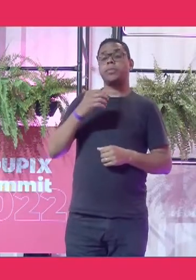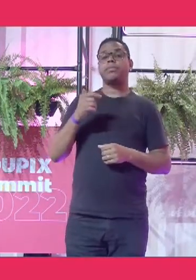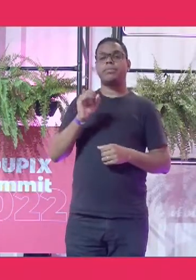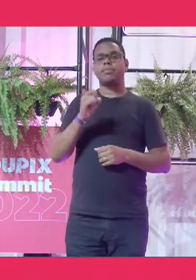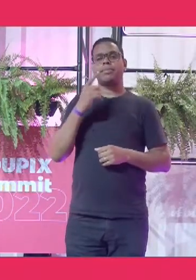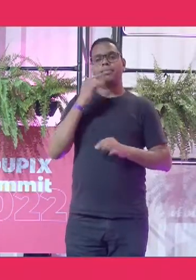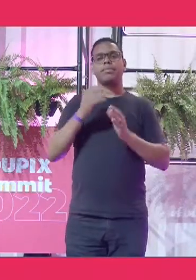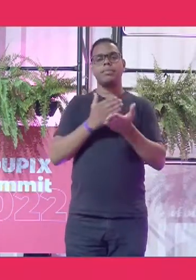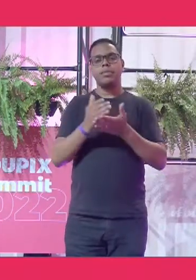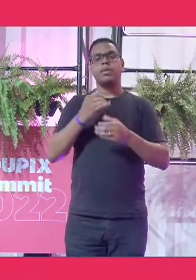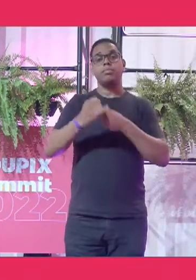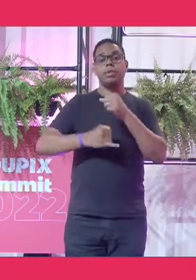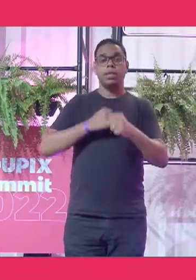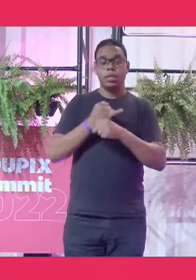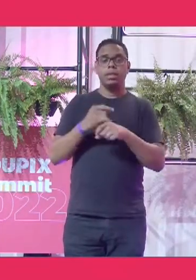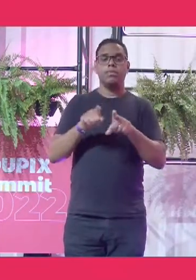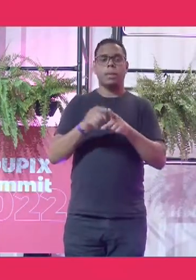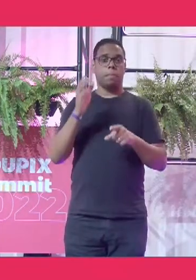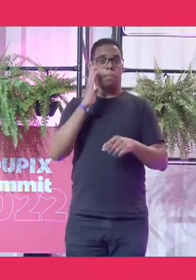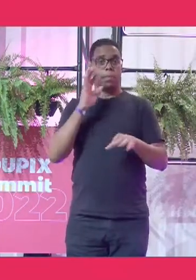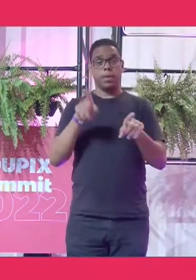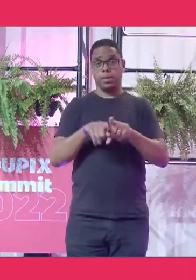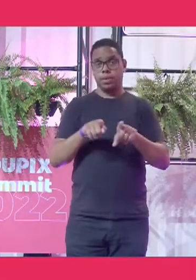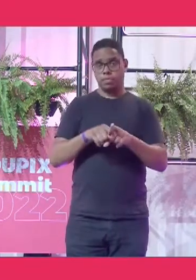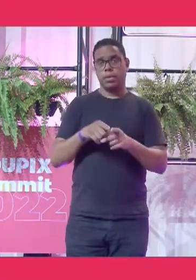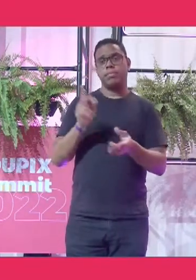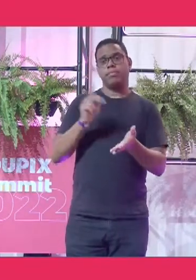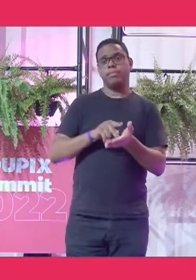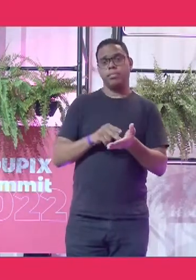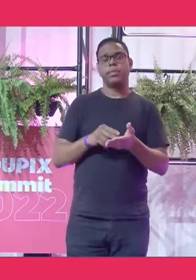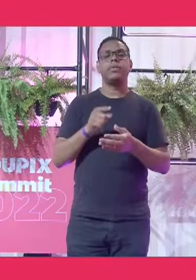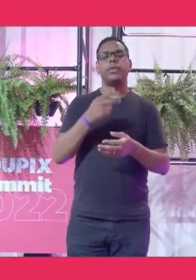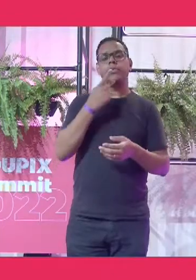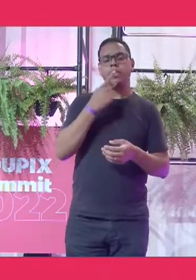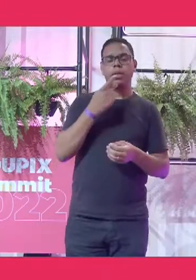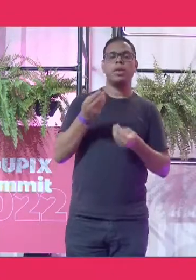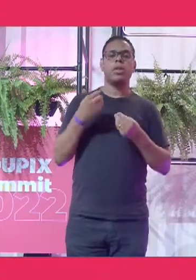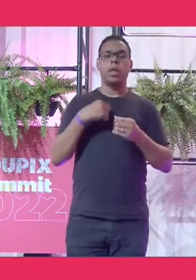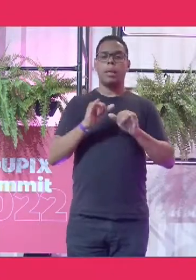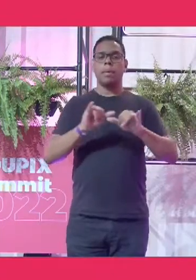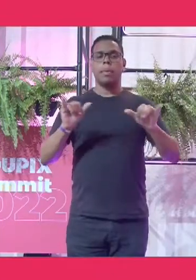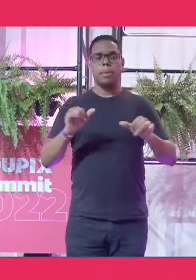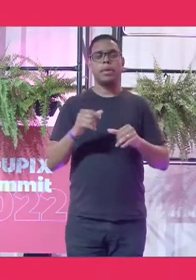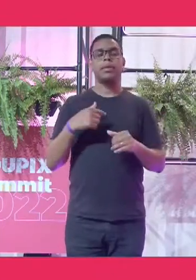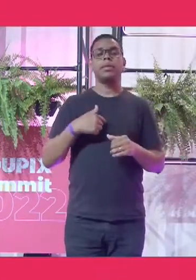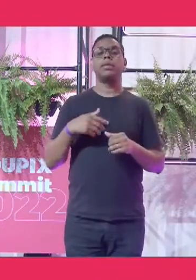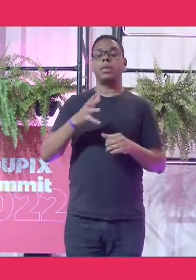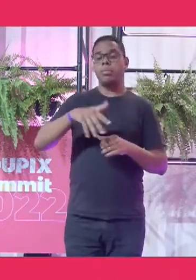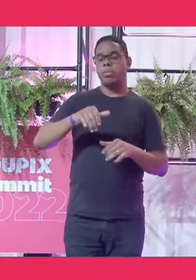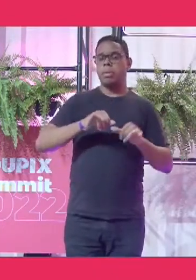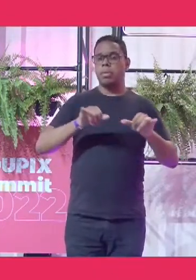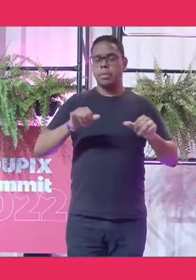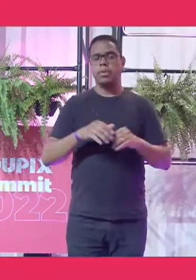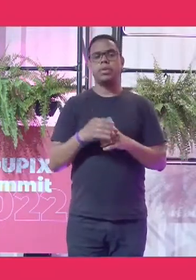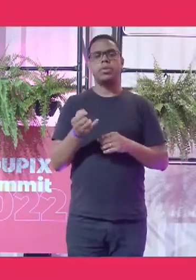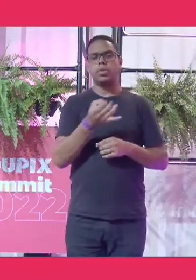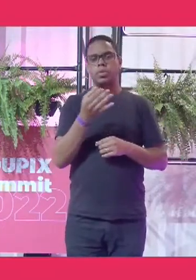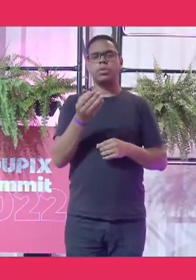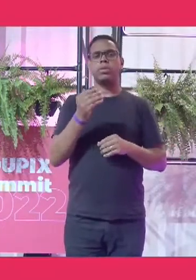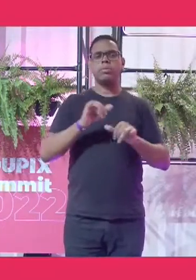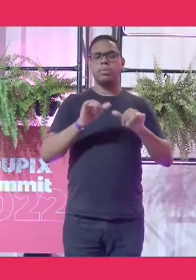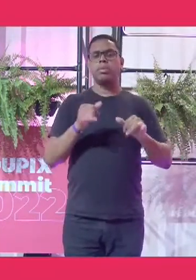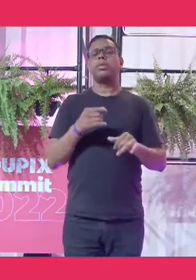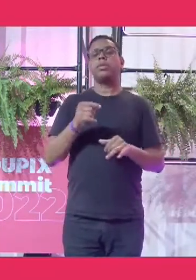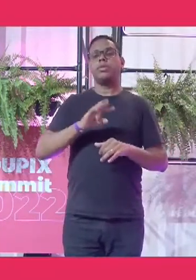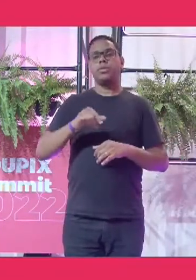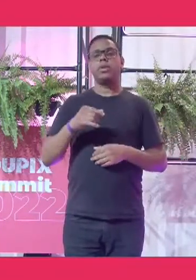começa a trabalhar com a internet, você pensa assim, não tem jeito. Você fala, mas publicidade, por exemplo, mercado de publicidade. Quando você vai subir publicidade,